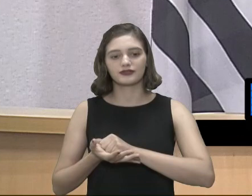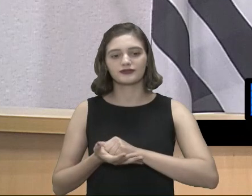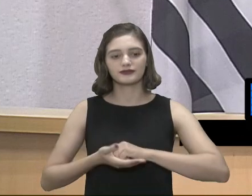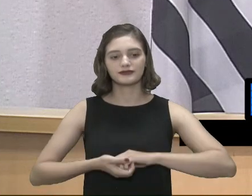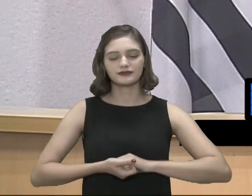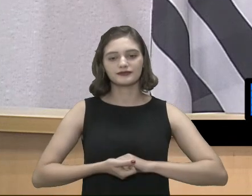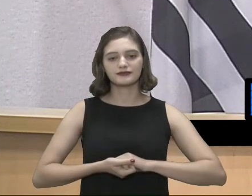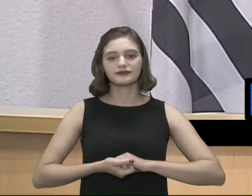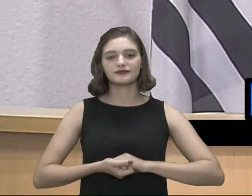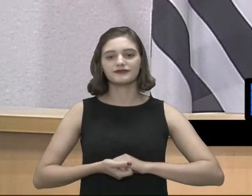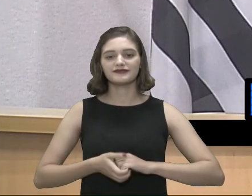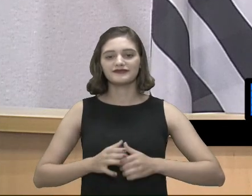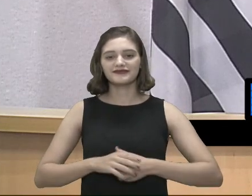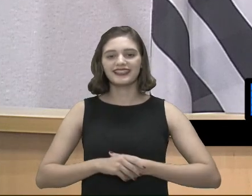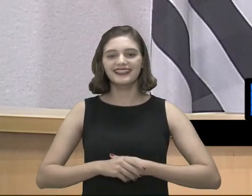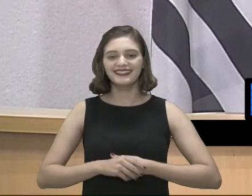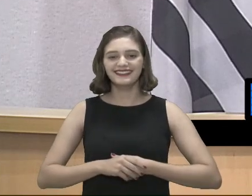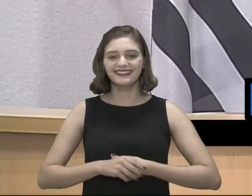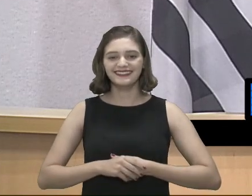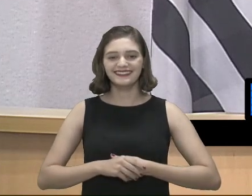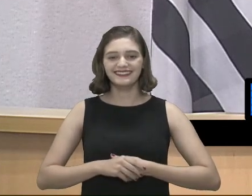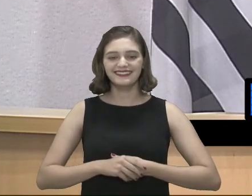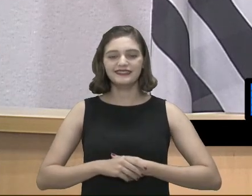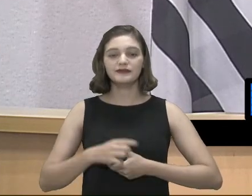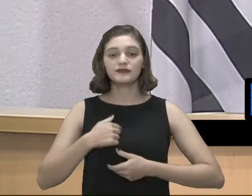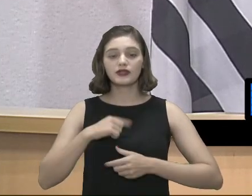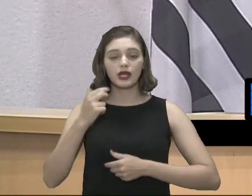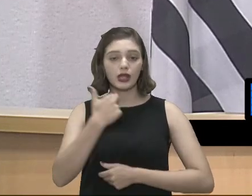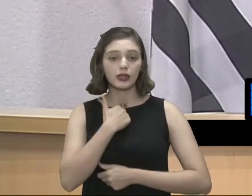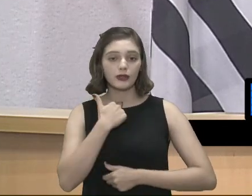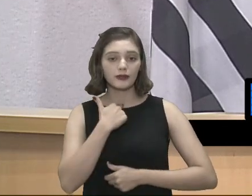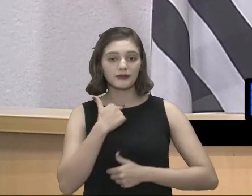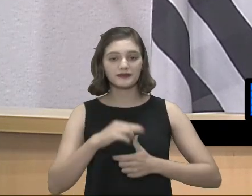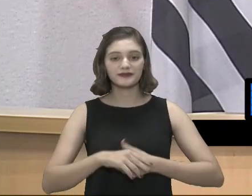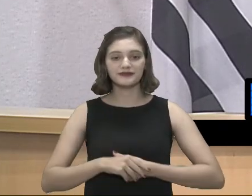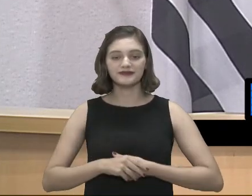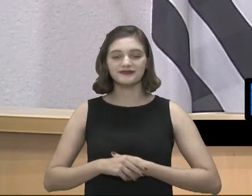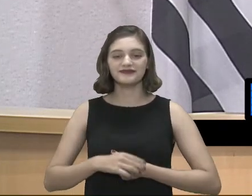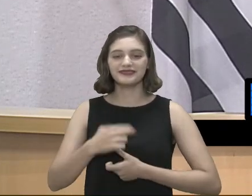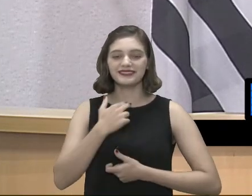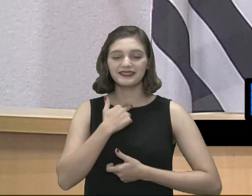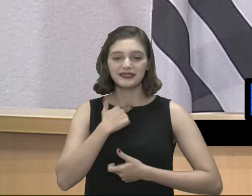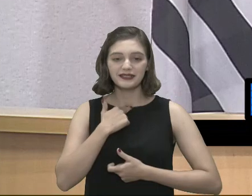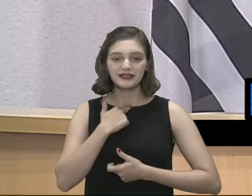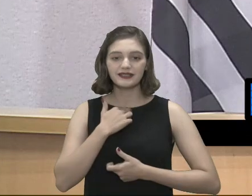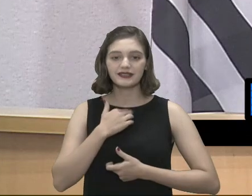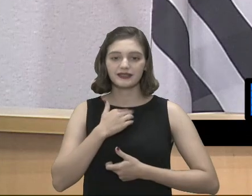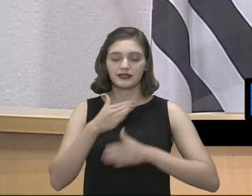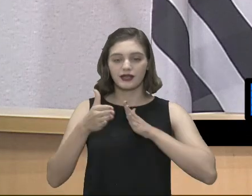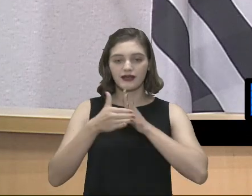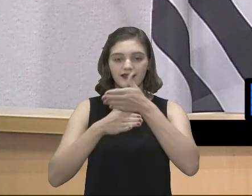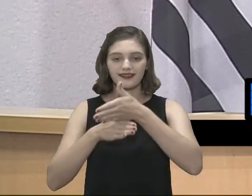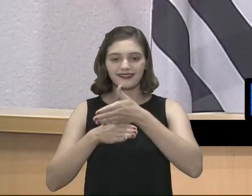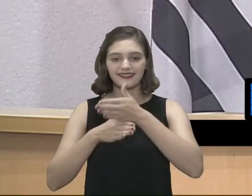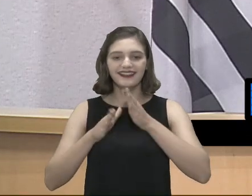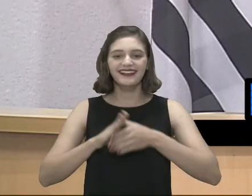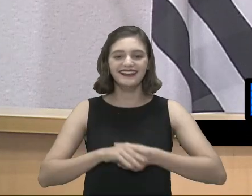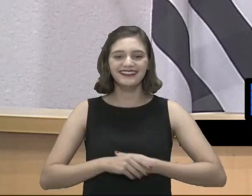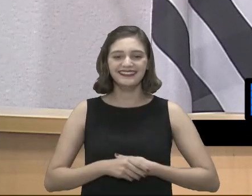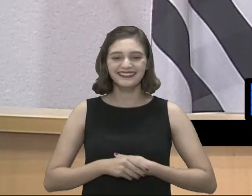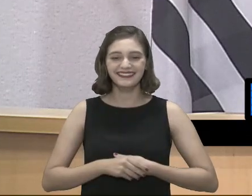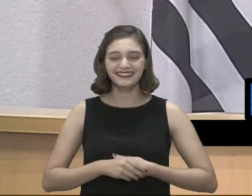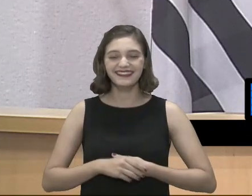bem, fez a ficha. E a gente não pode passar, a acompanhante não pode passar da porta para dentro. E lá dentro,